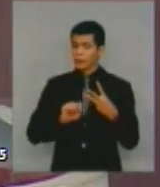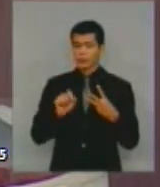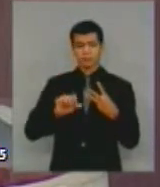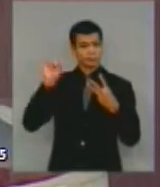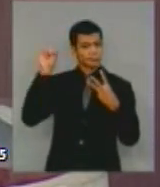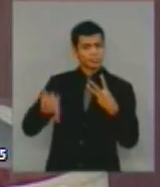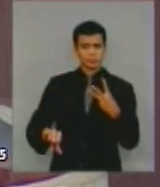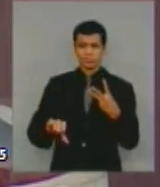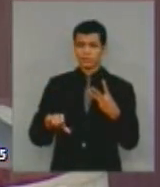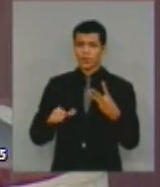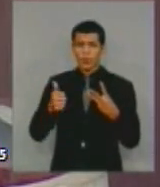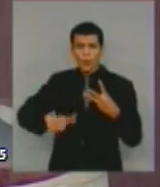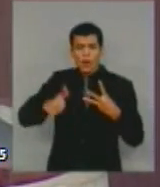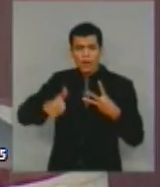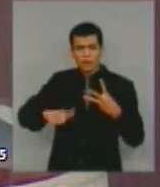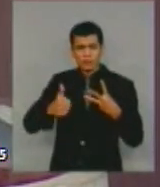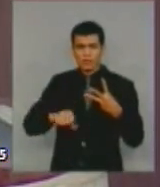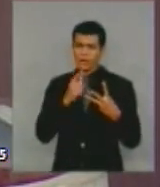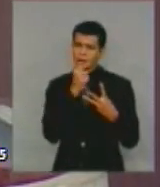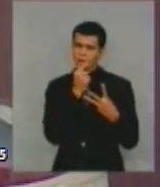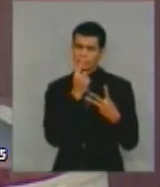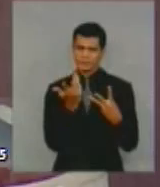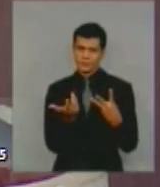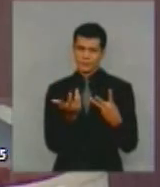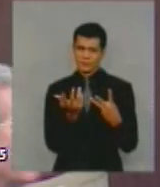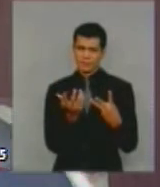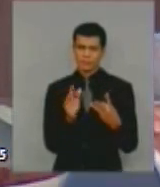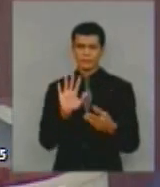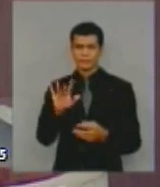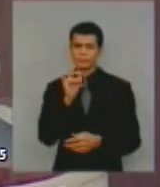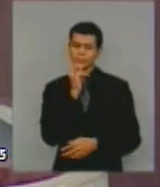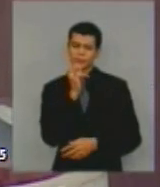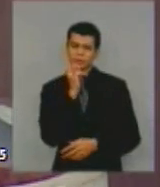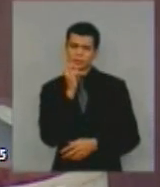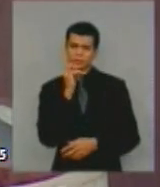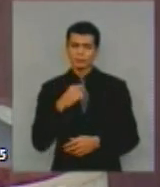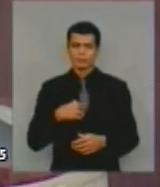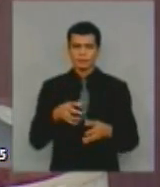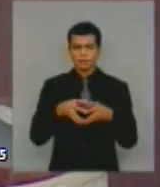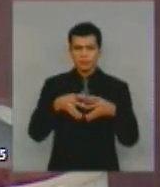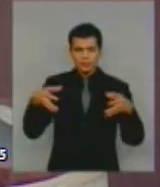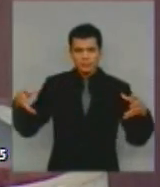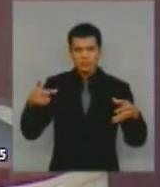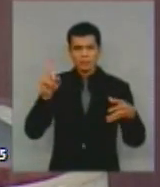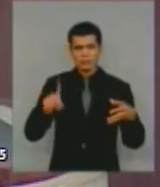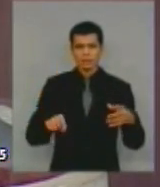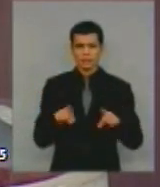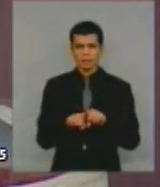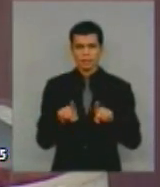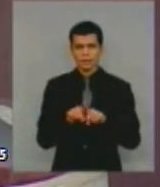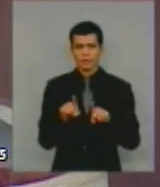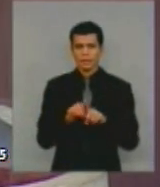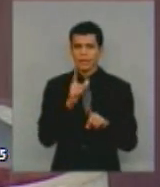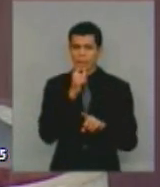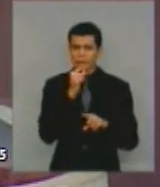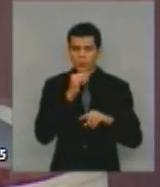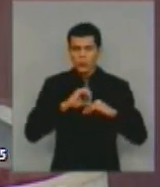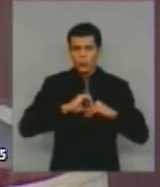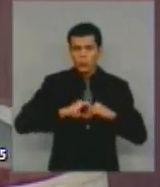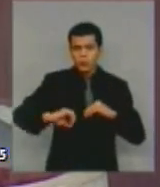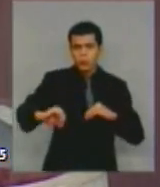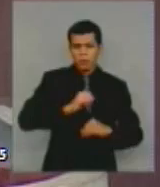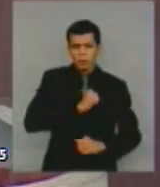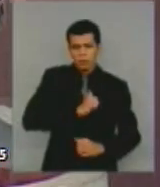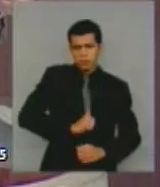impossível falar de água se a gente não fala, por exemplo, da ampliação da necessidade do tratamento de esgoto. E nós temos